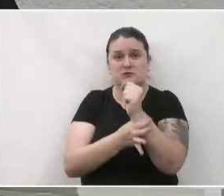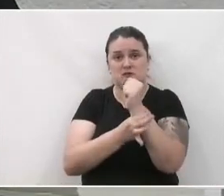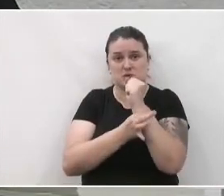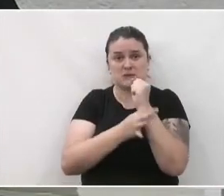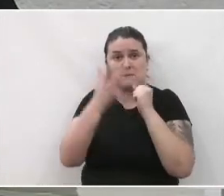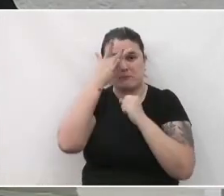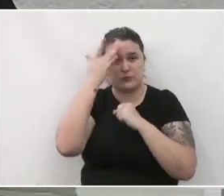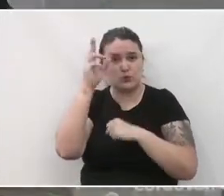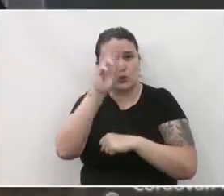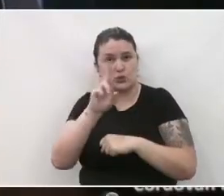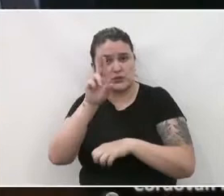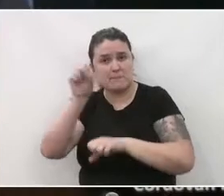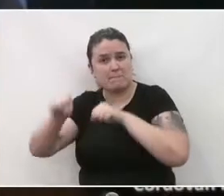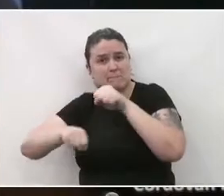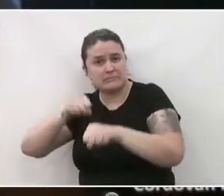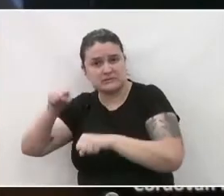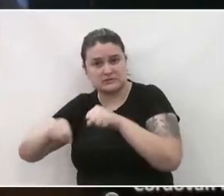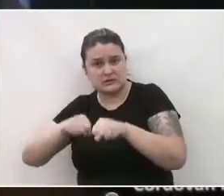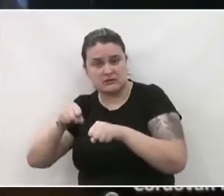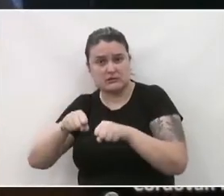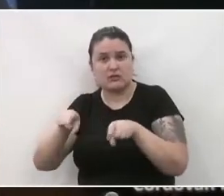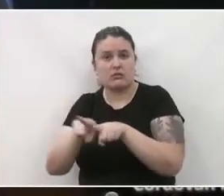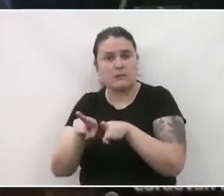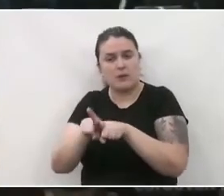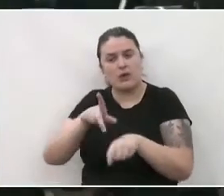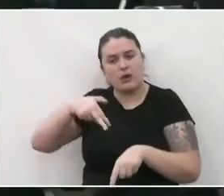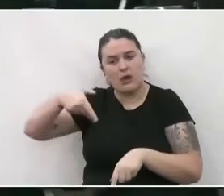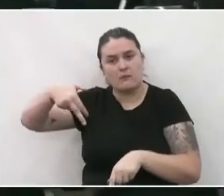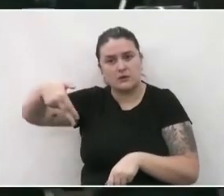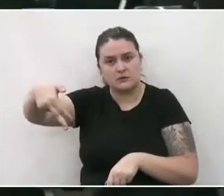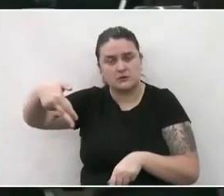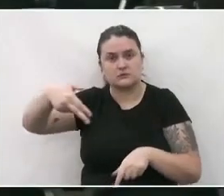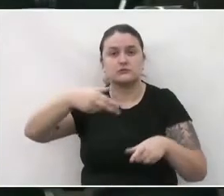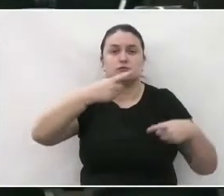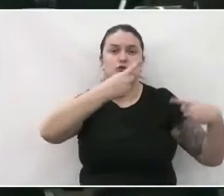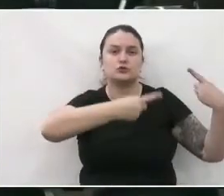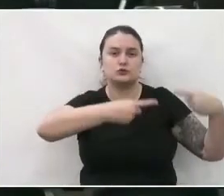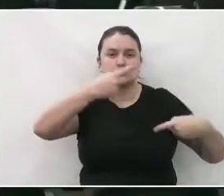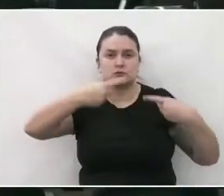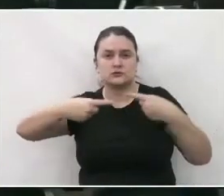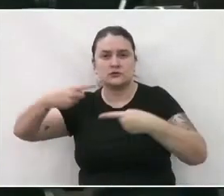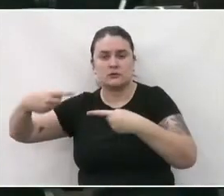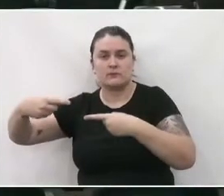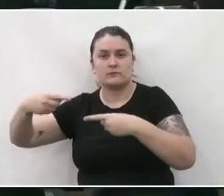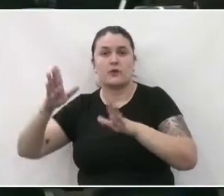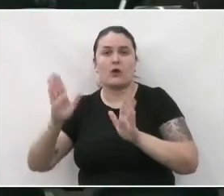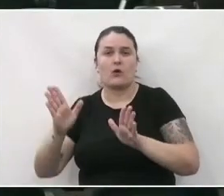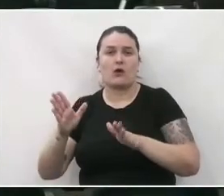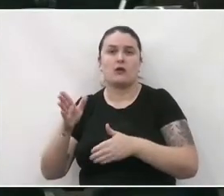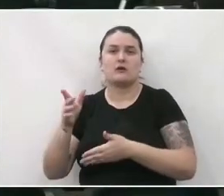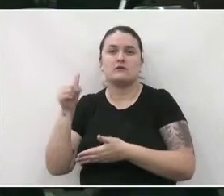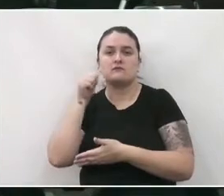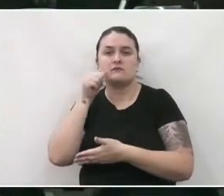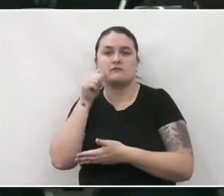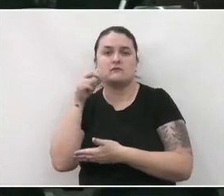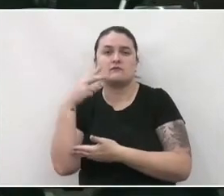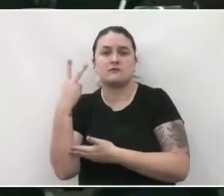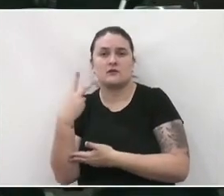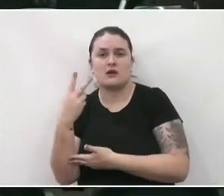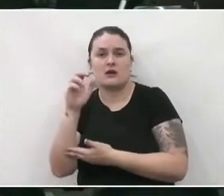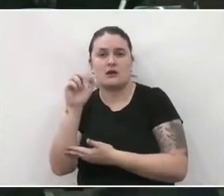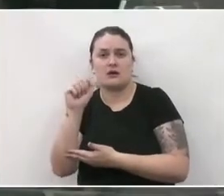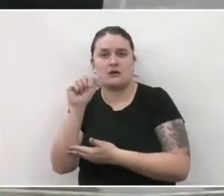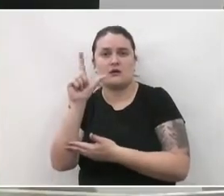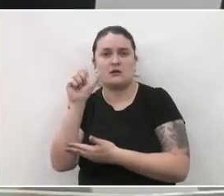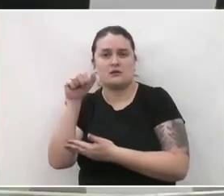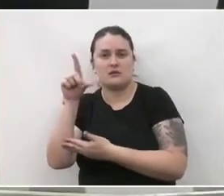ciclistas e pedestres. Em discussão. Com a palavra, vereadora Alandra. Agradecendo